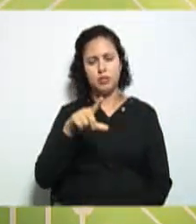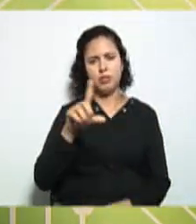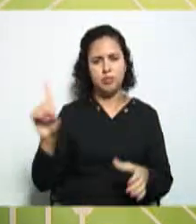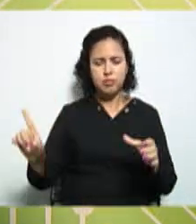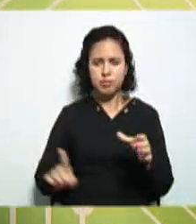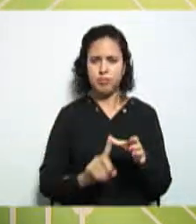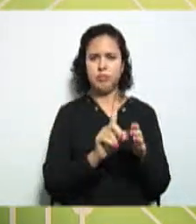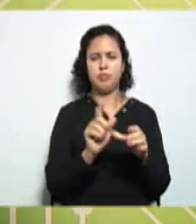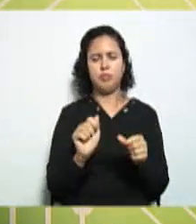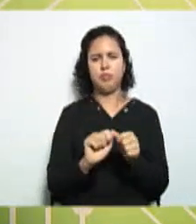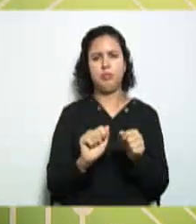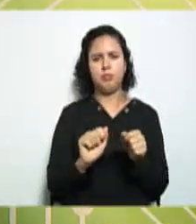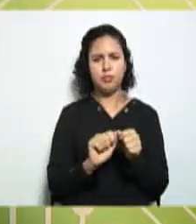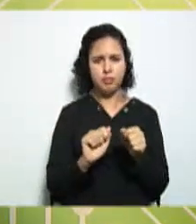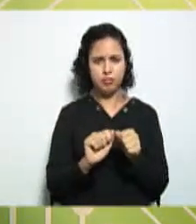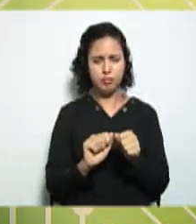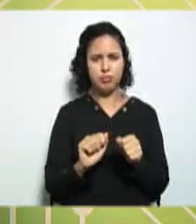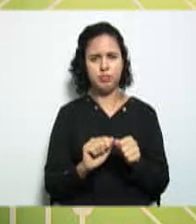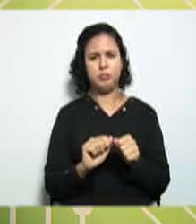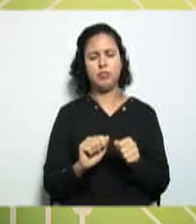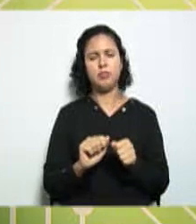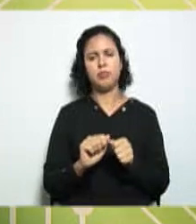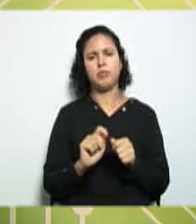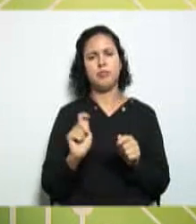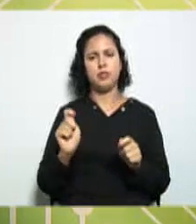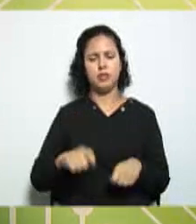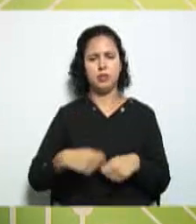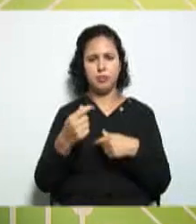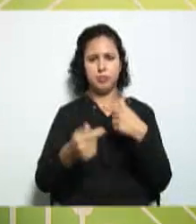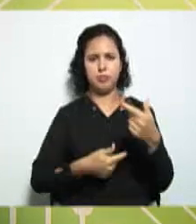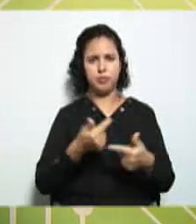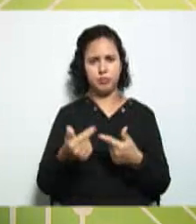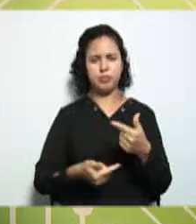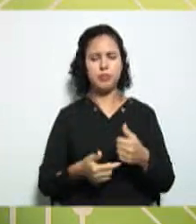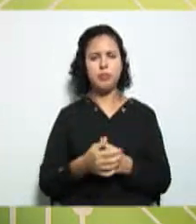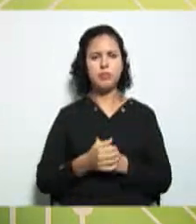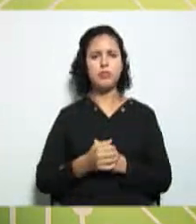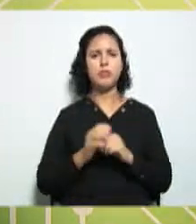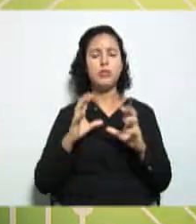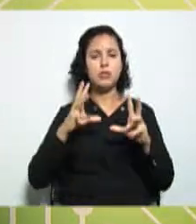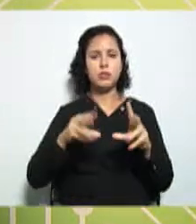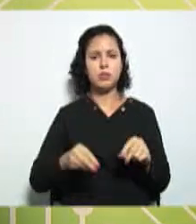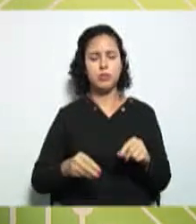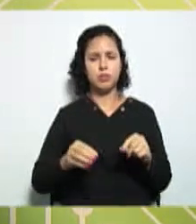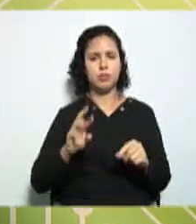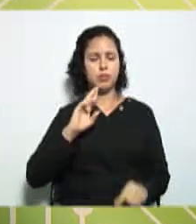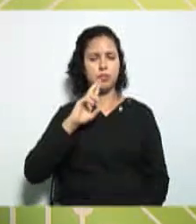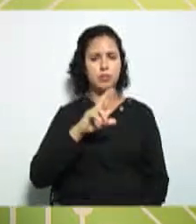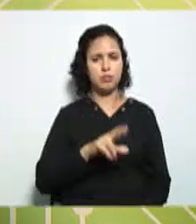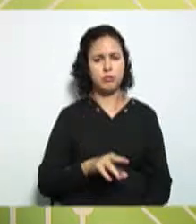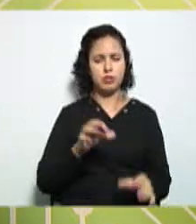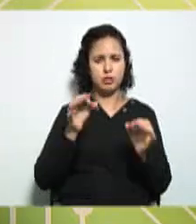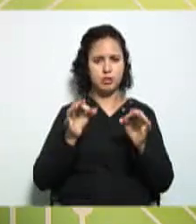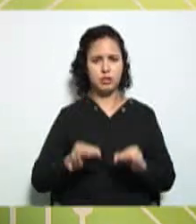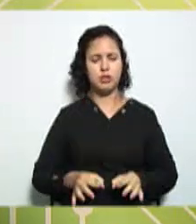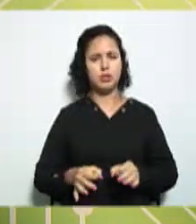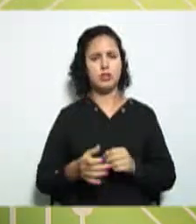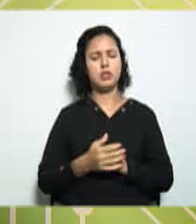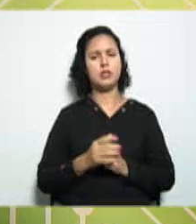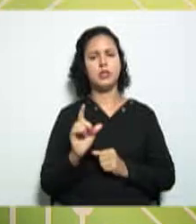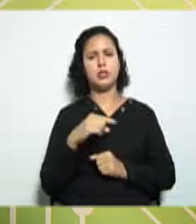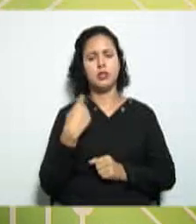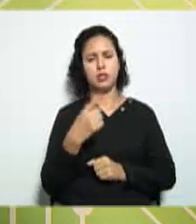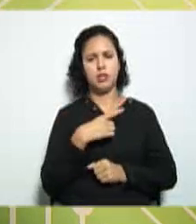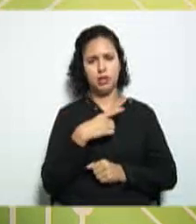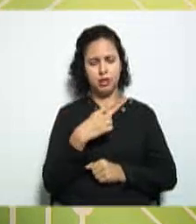vai fazer, é onde você vai poder atuar. Todas as respostas estão corretas, né? A gente tem